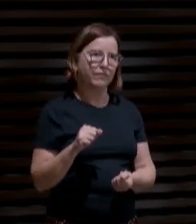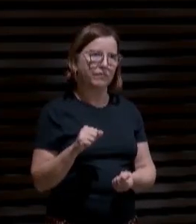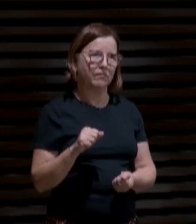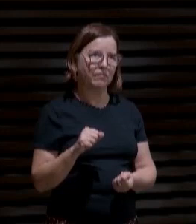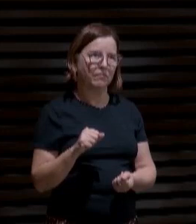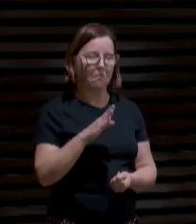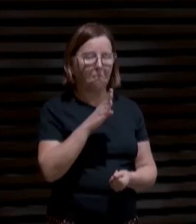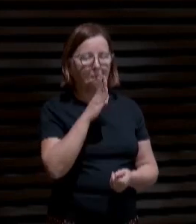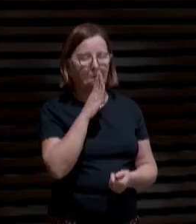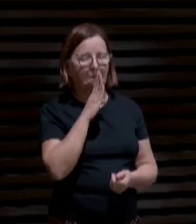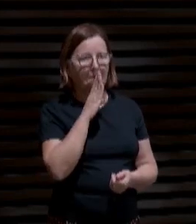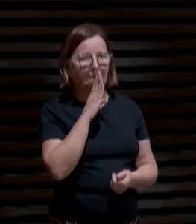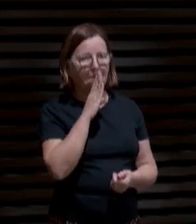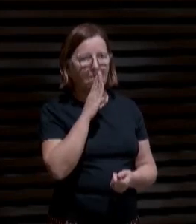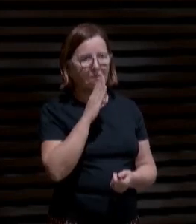silente